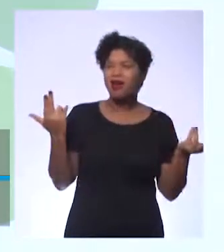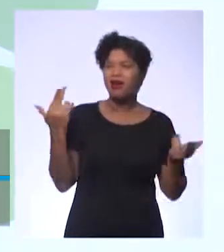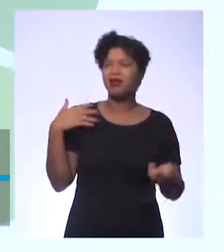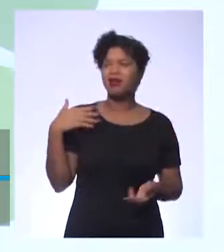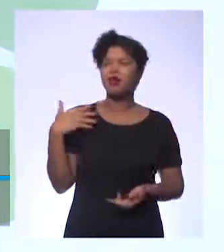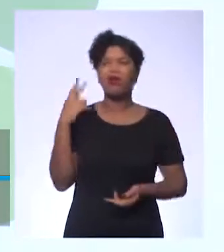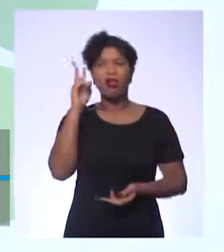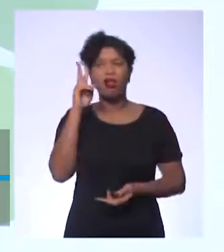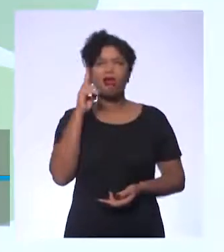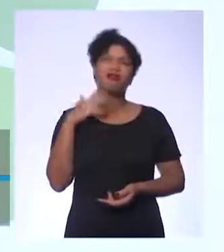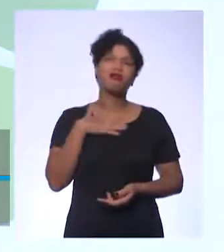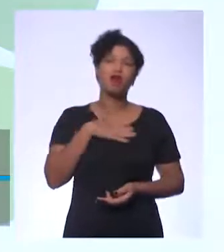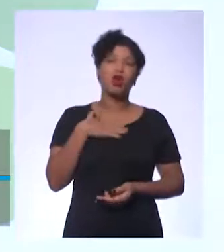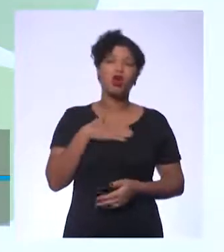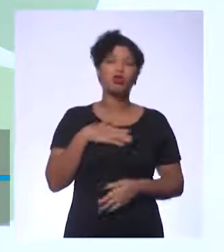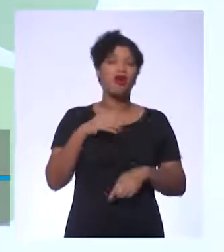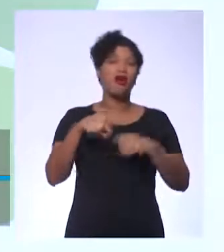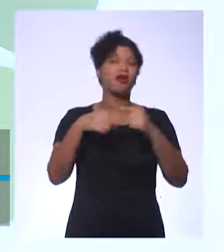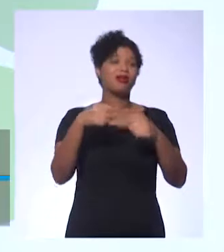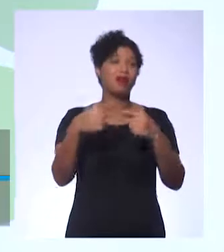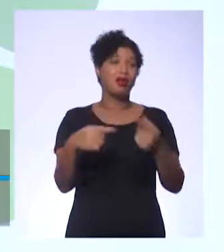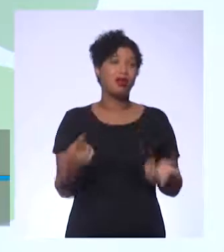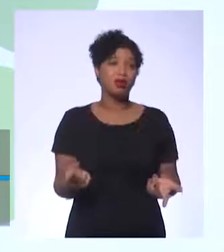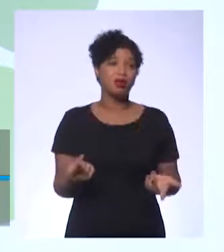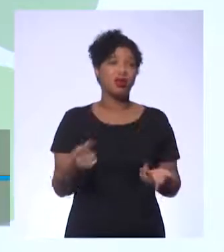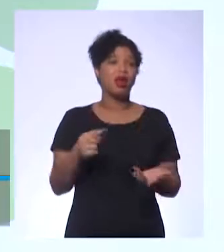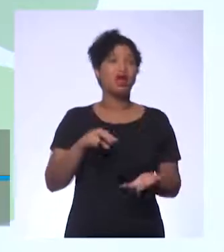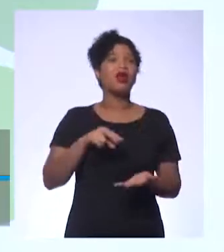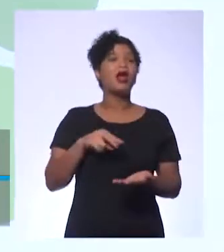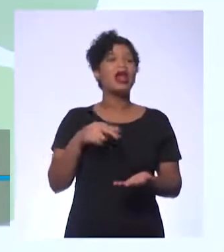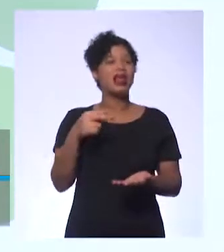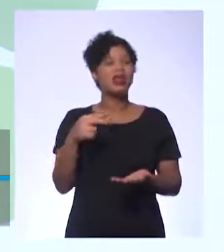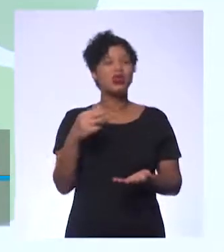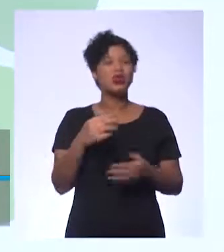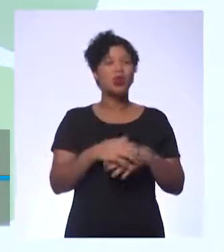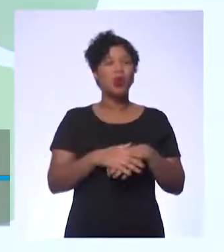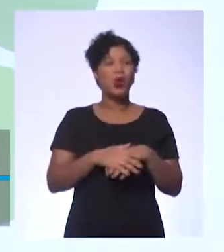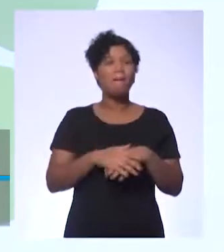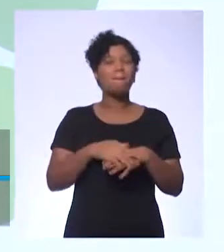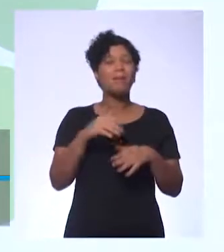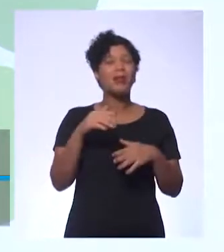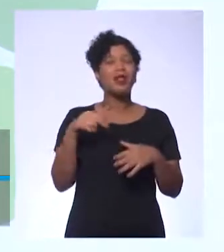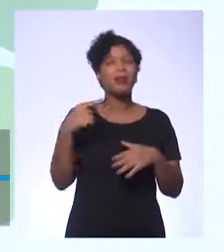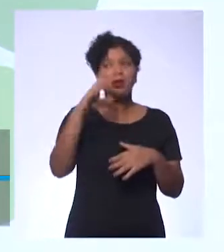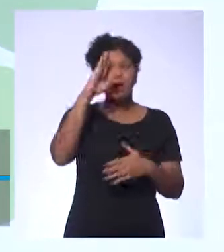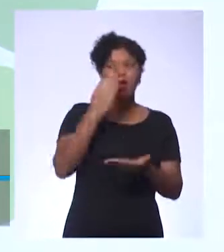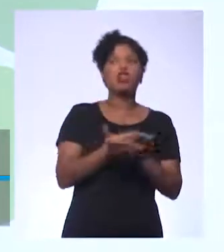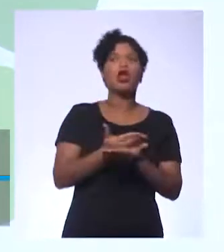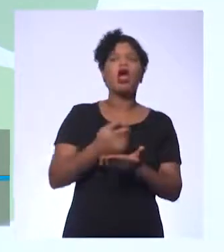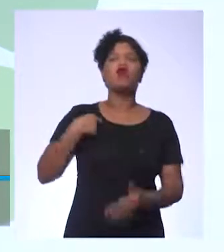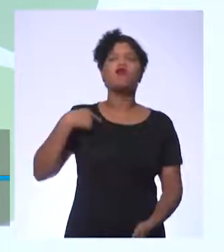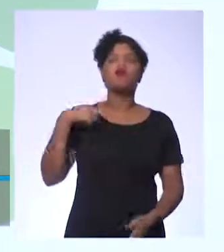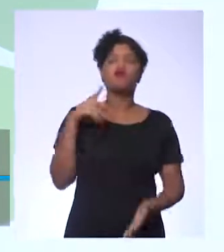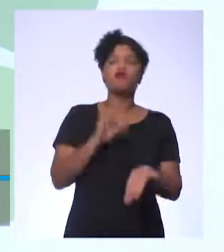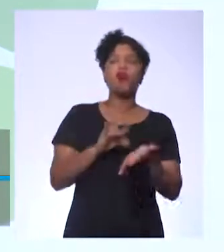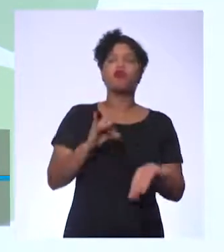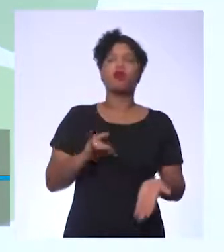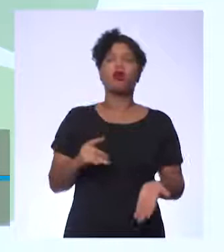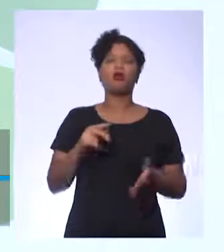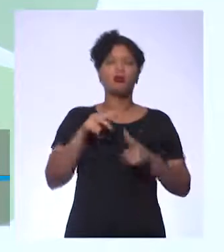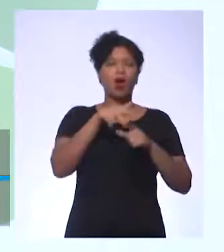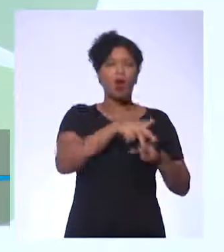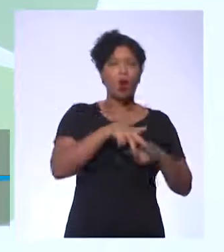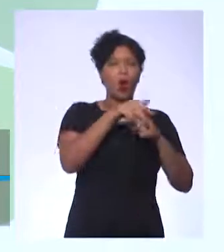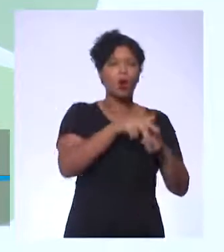ele sofreu um acidente e, a partir dali, ele passou a acreditar, né, que ele era um cavaleiro de verdade. E aí saiu